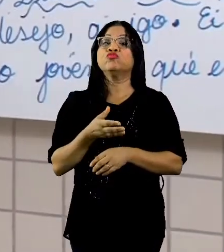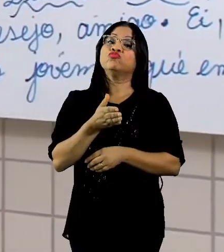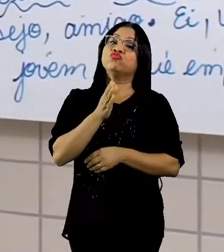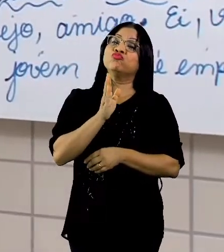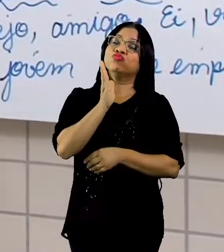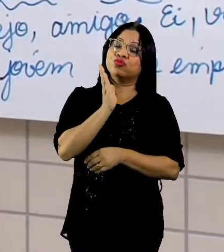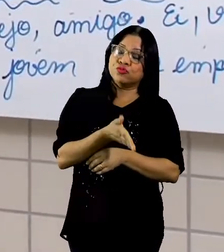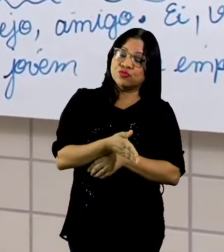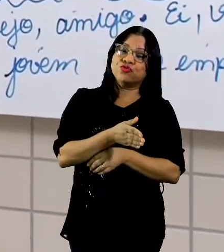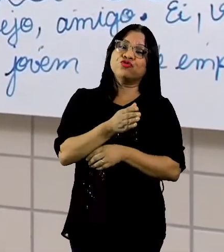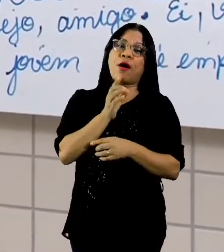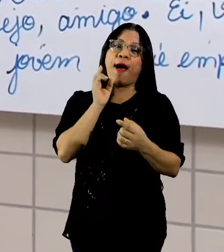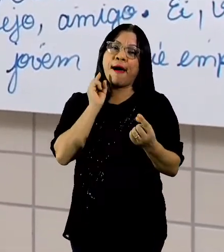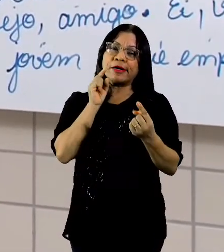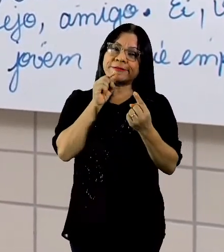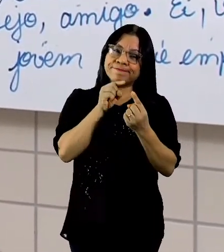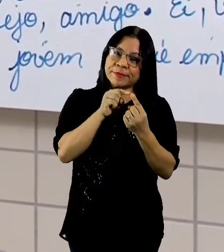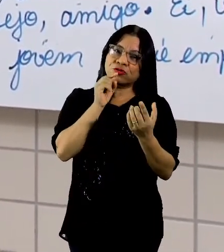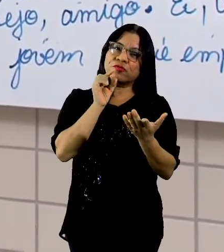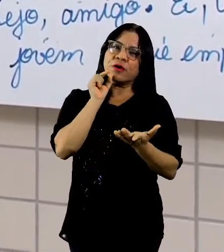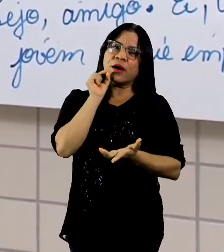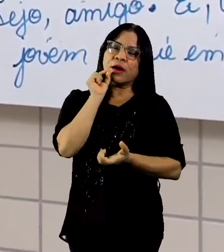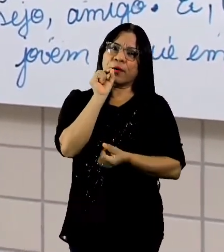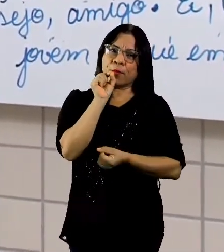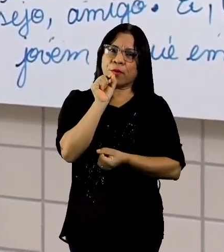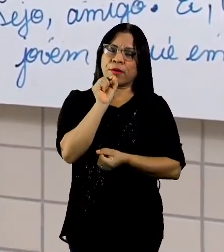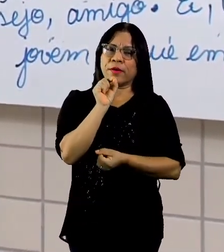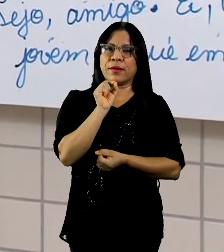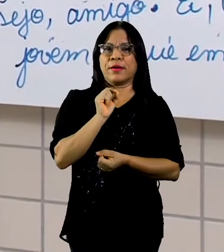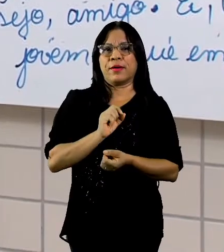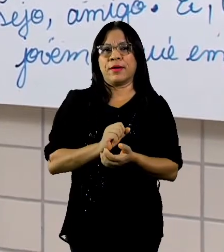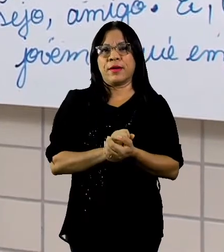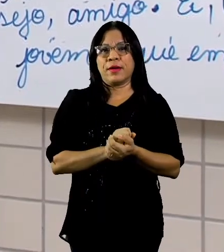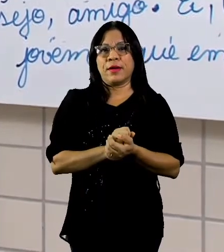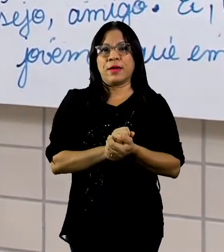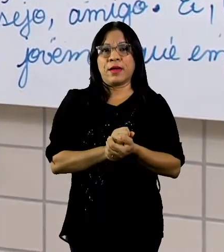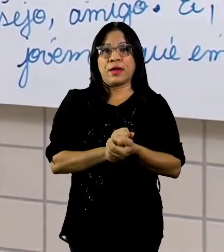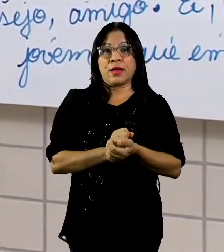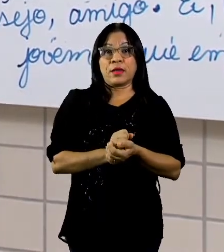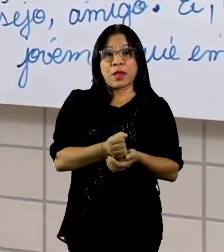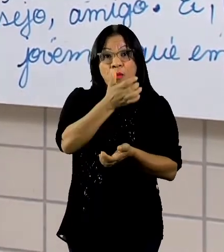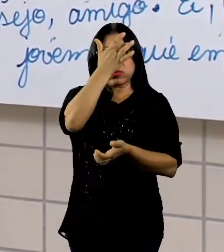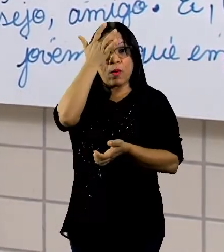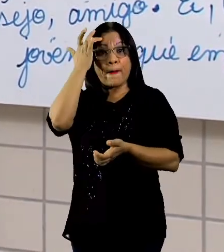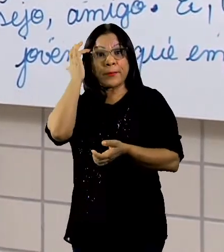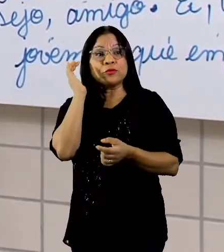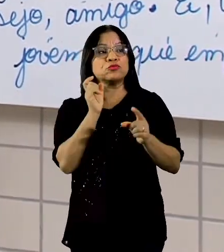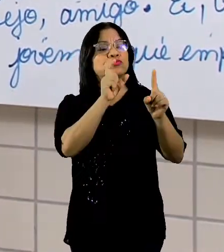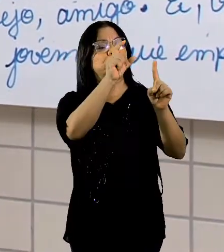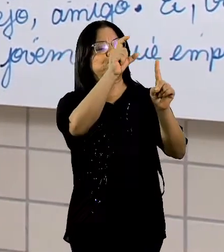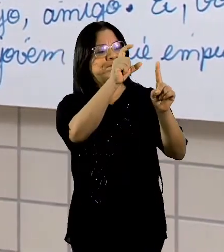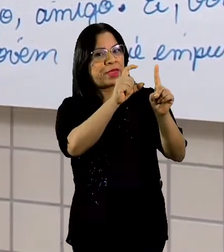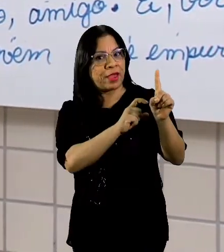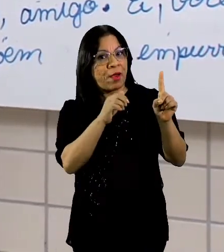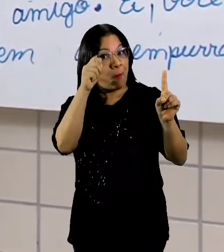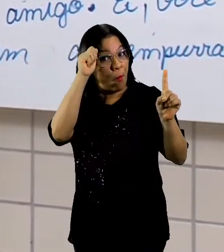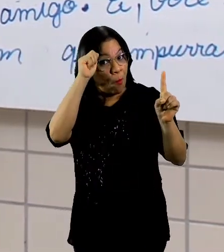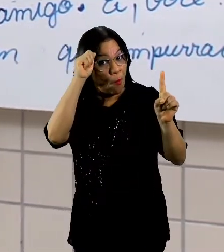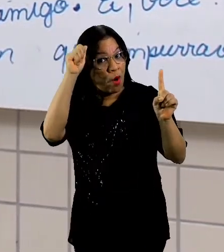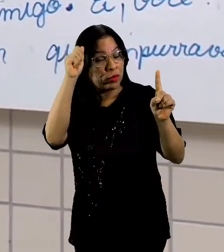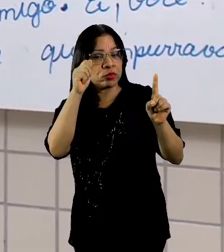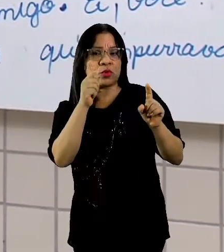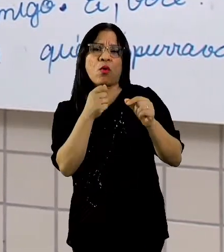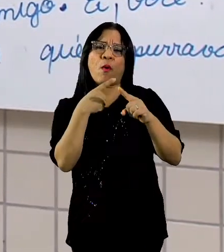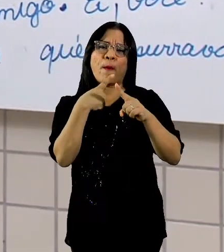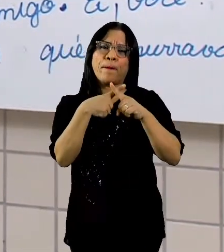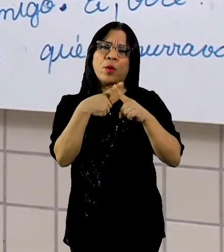que o narrador da obra A Ilha do Tesouro é um narrador personagem, pela presença do pronome pessoal